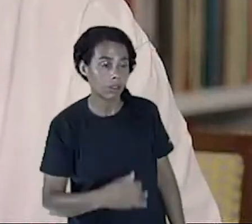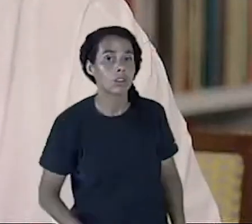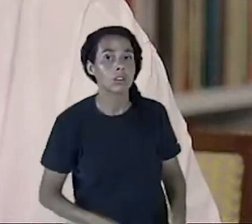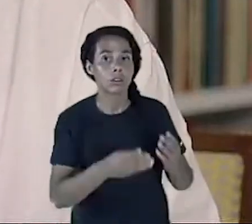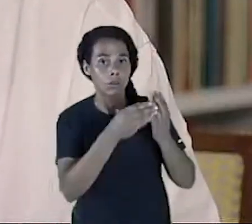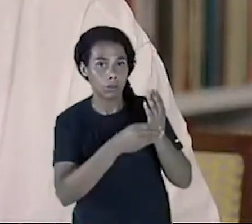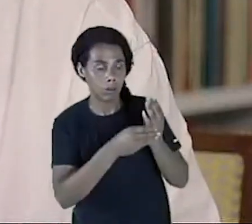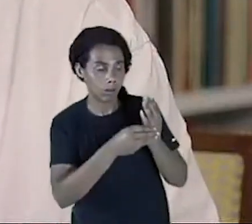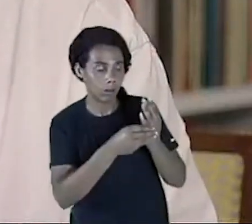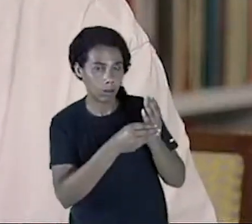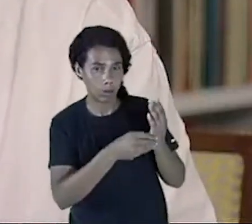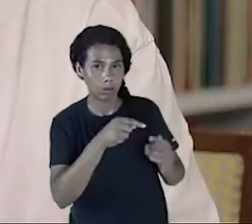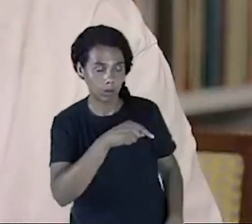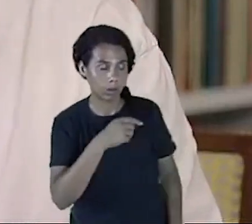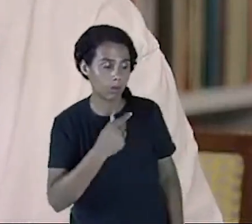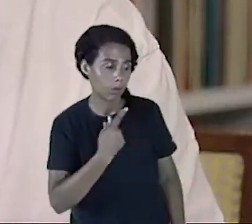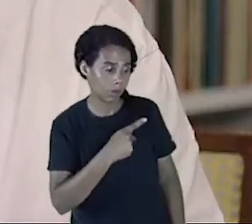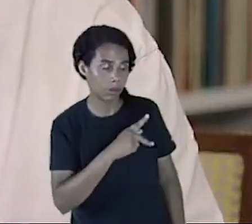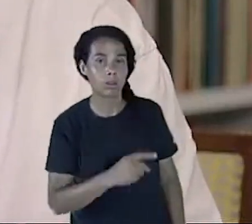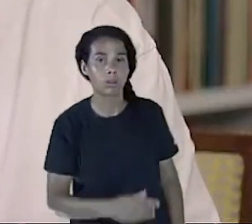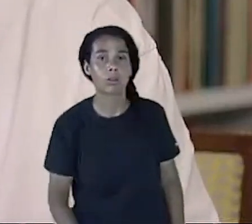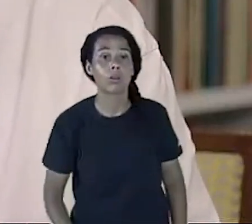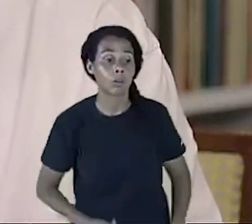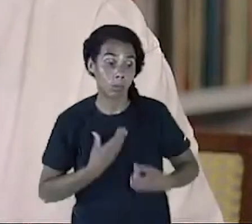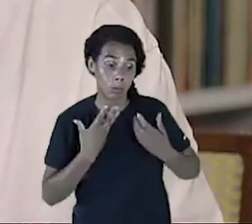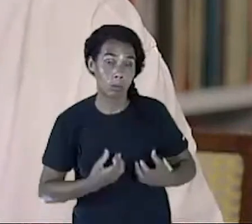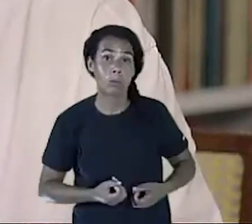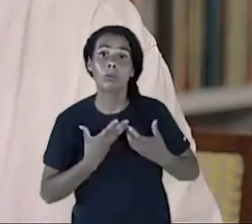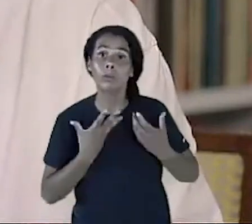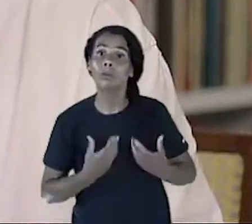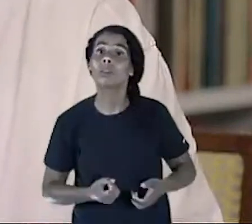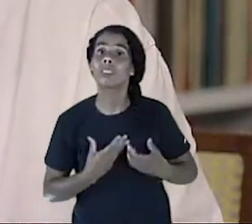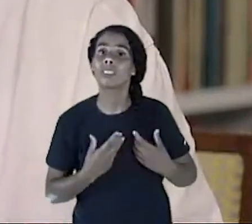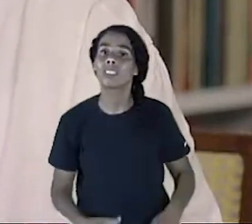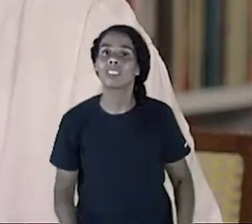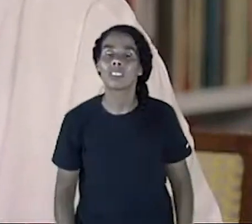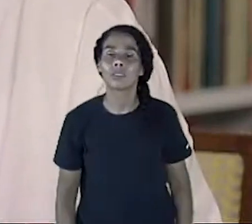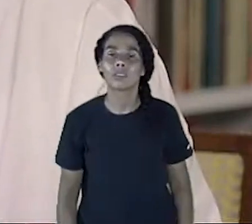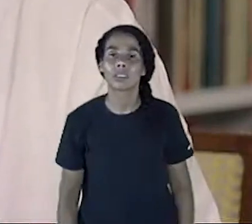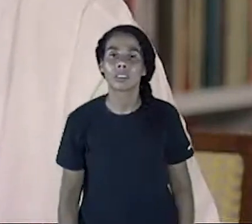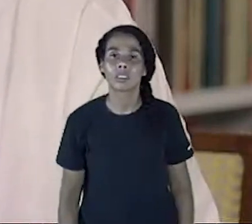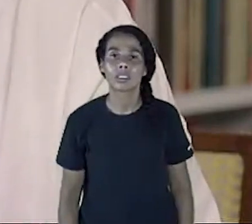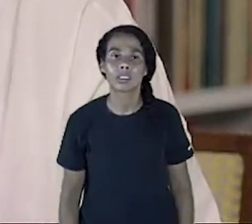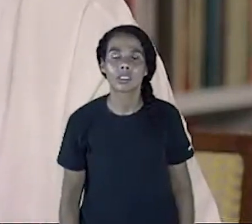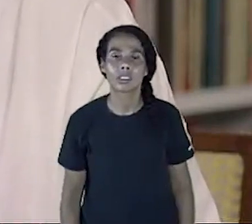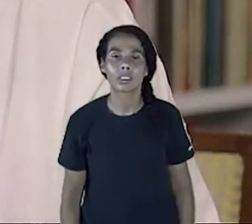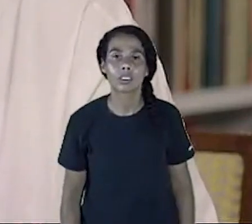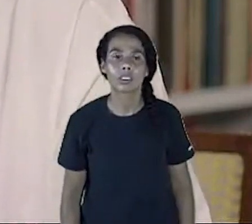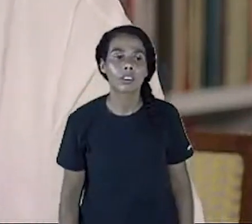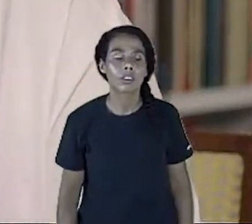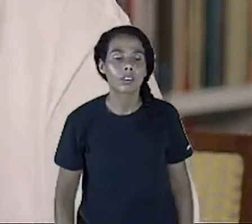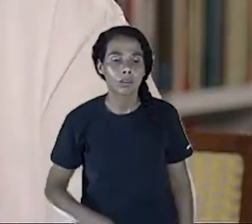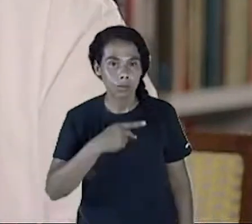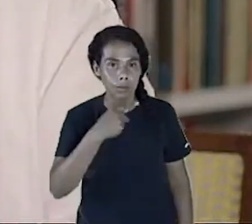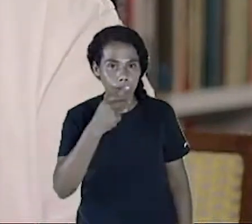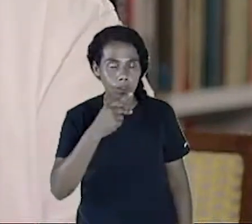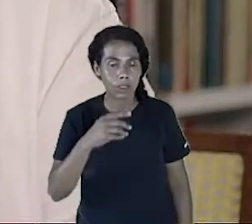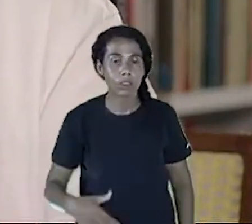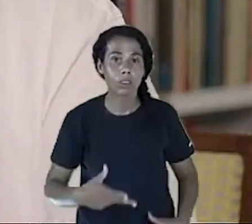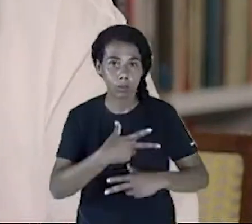seus poemas também contêm a mesma luminosidade. Os seus poemas, eu diria que são